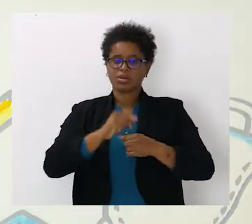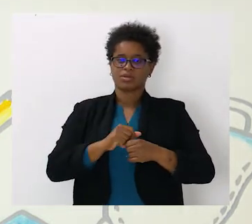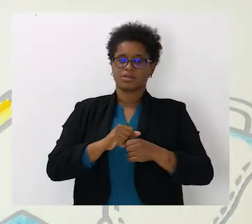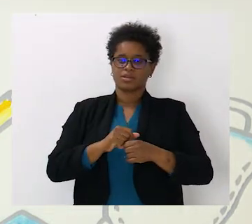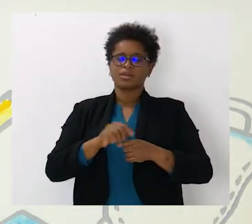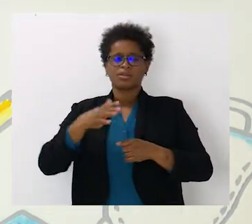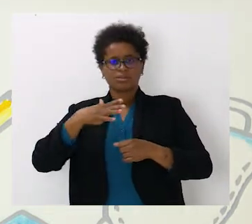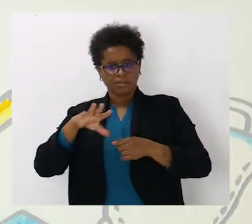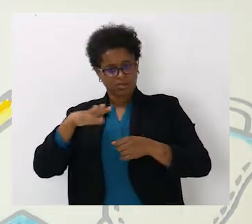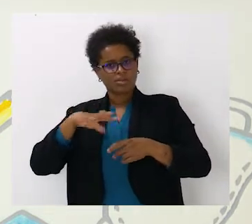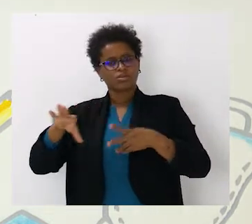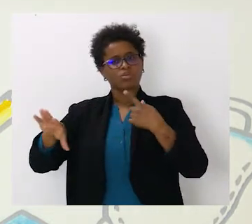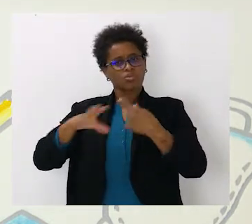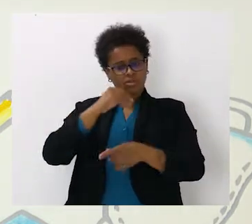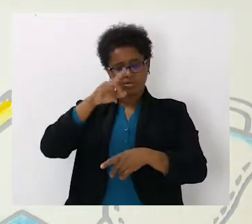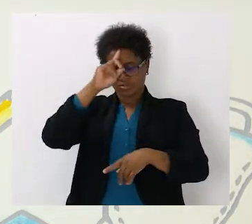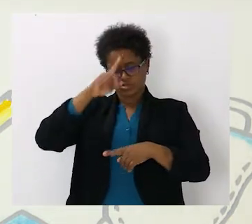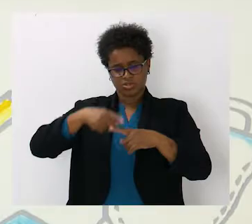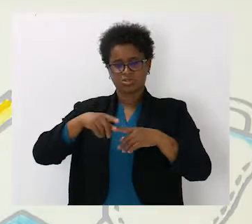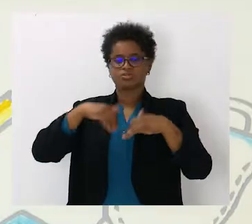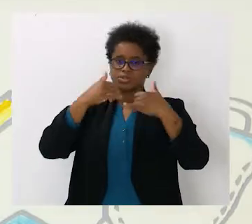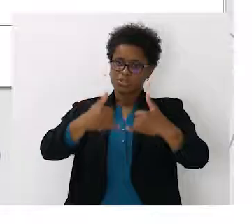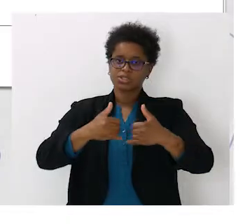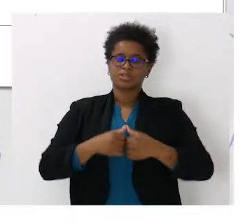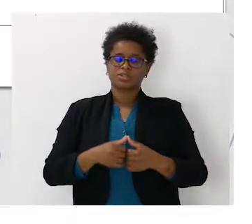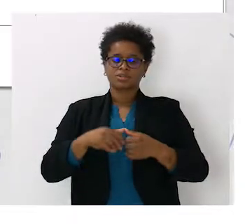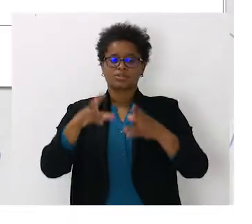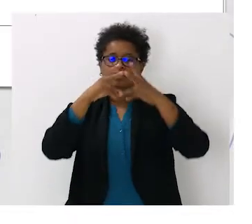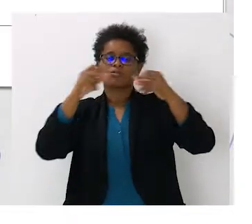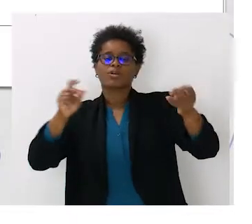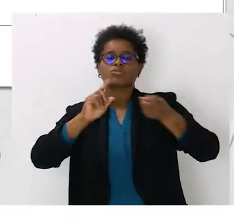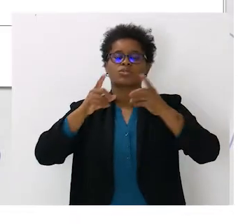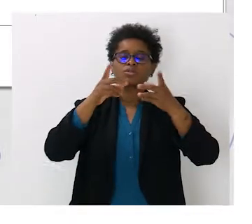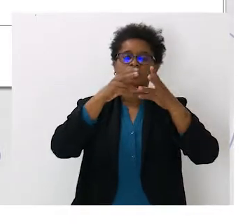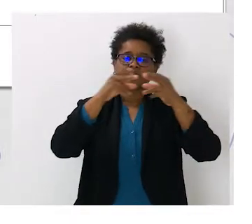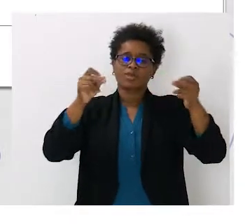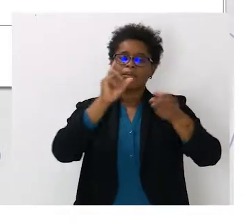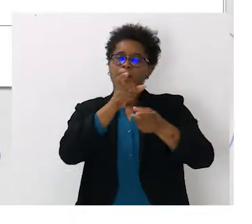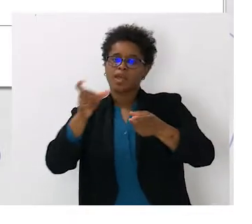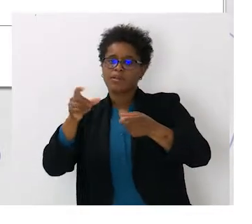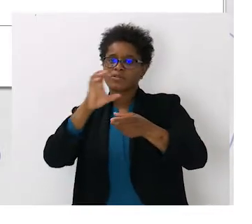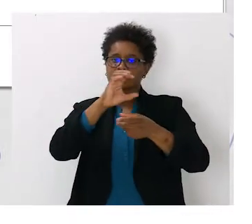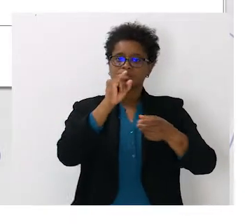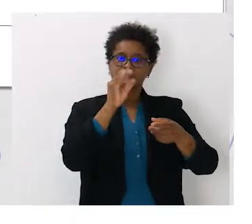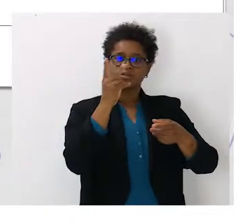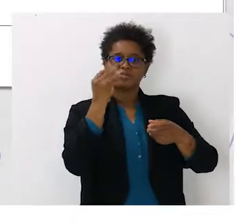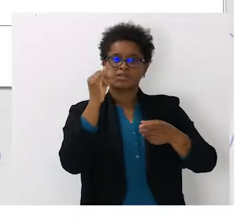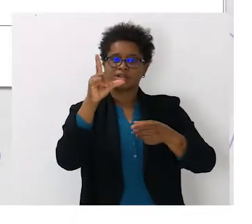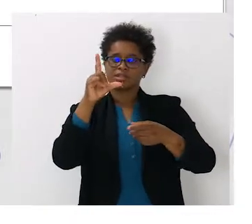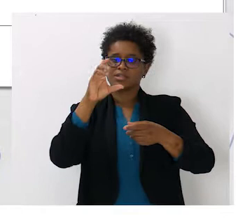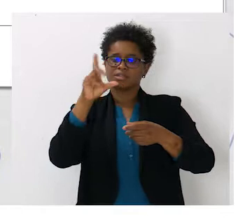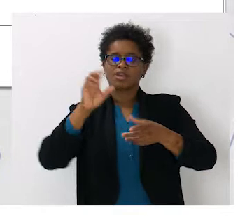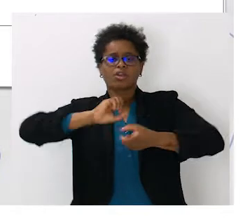aula, pretendemos atingir os seguintes objetivos: definir os conceitos,